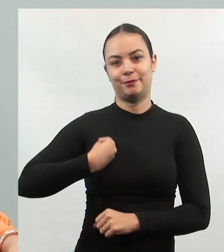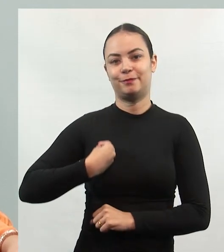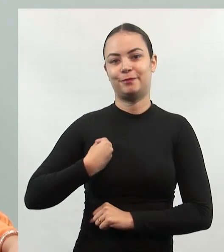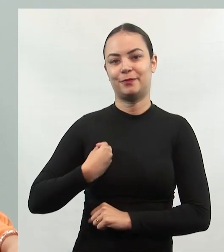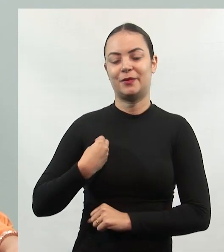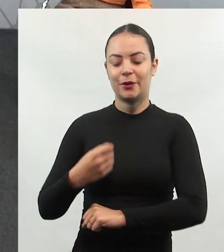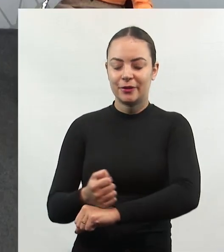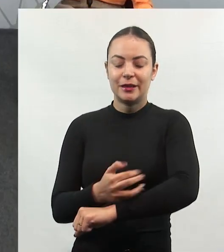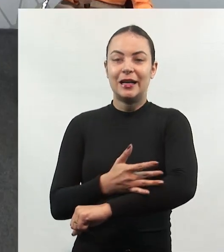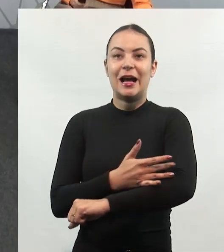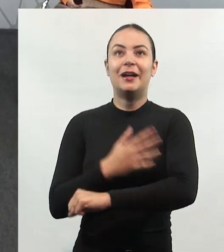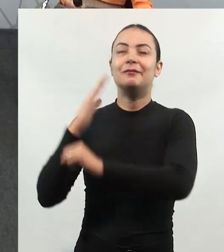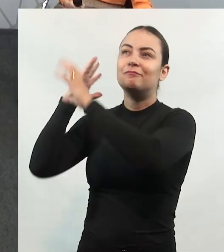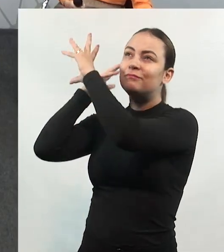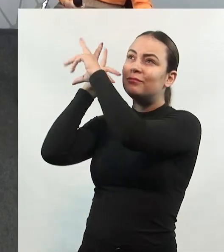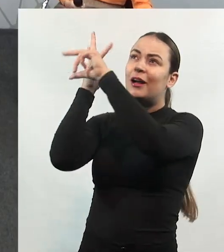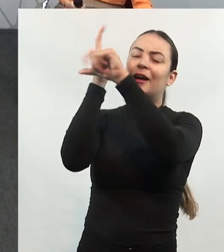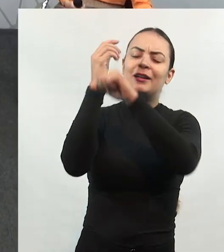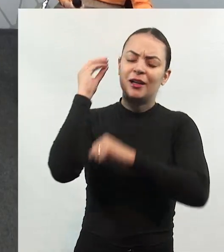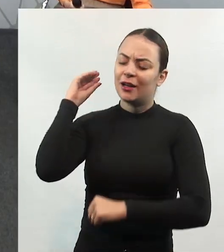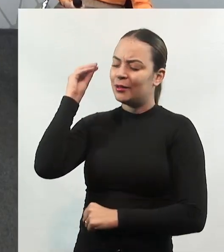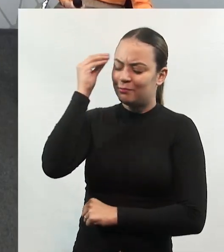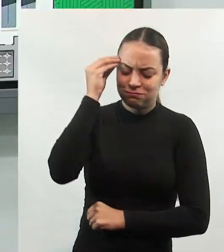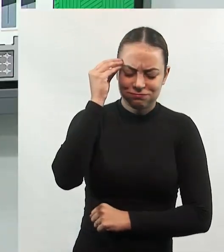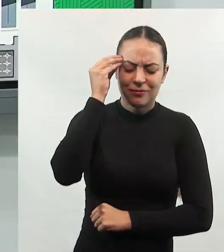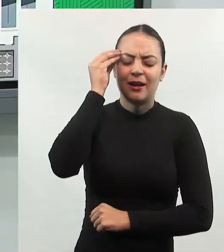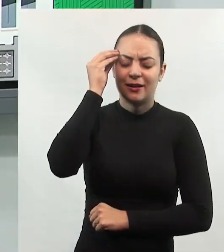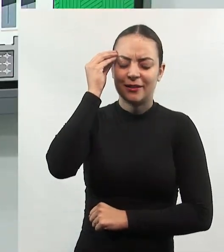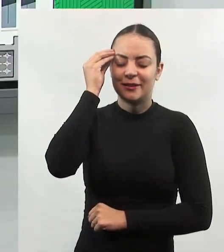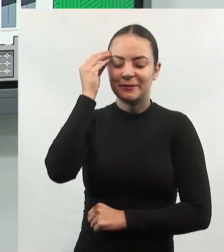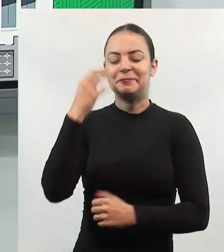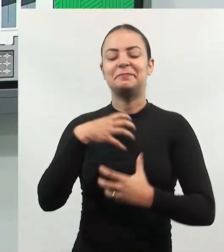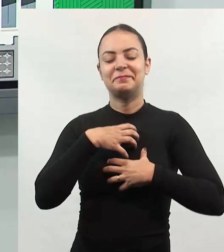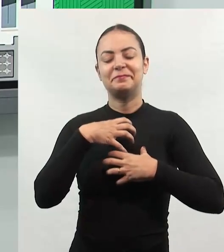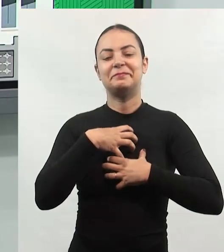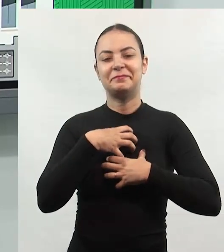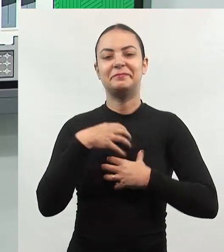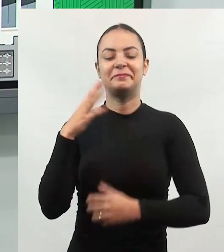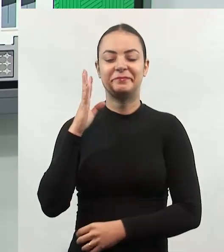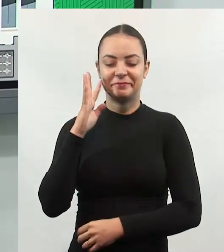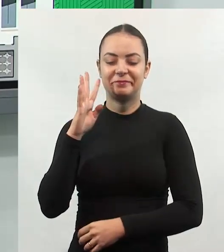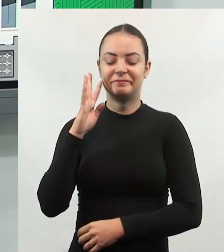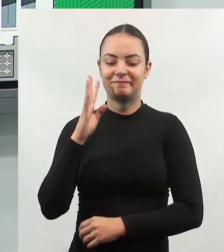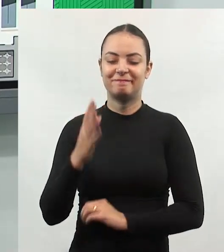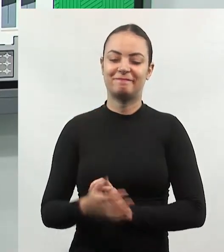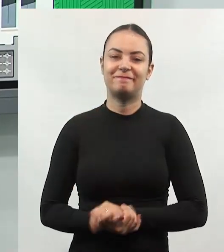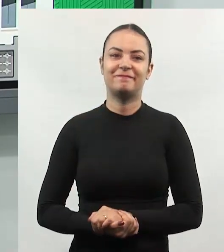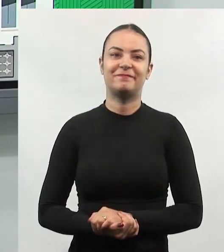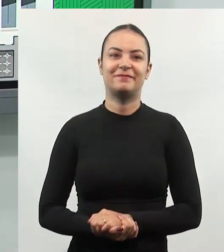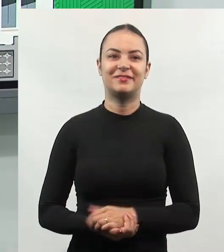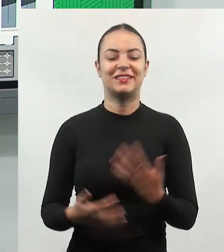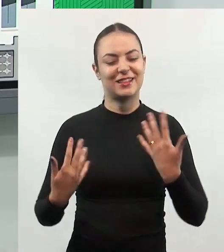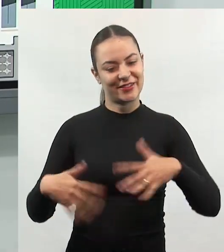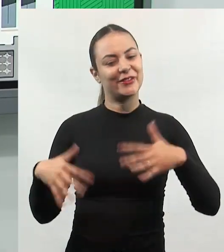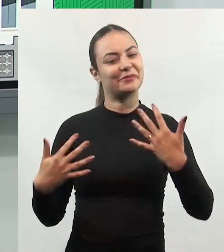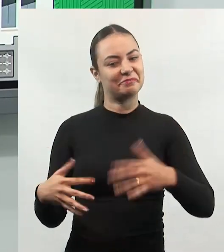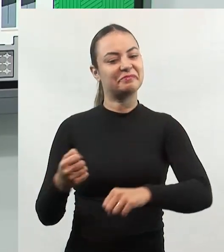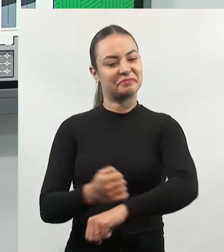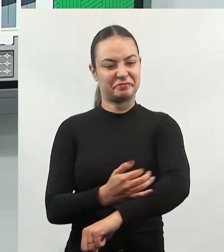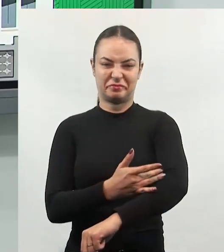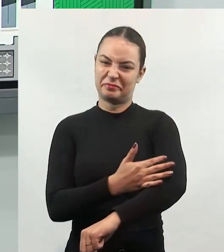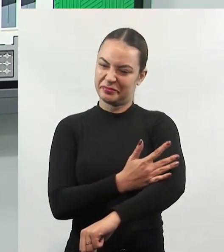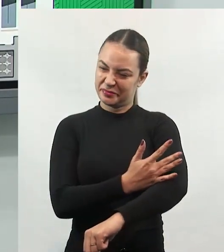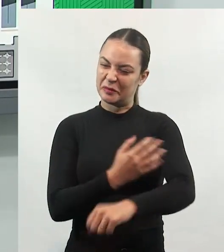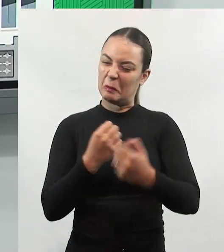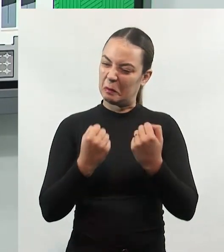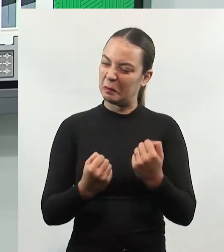apresentação. Então nós teremos fortes emoções na live de hoje e é muito legal porque o